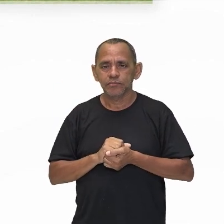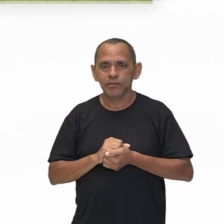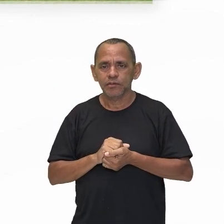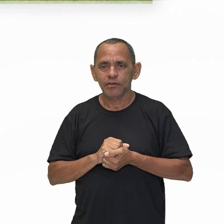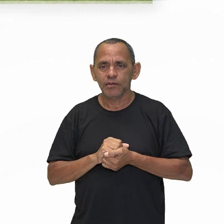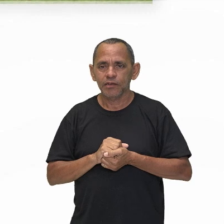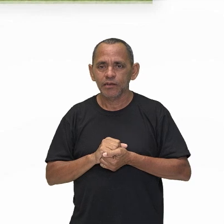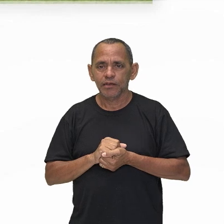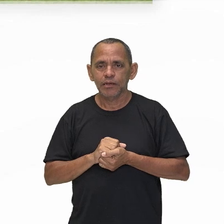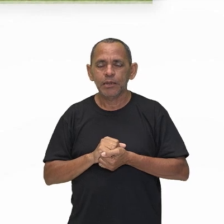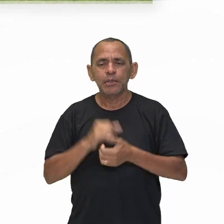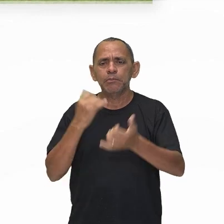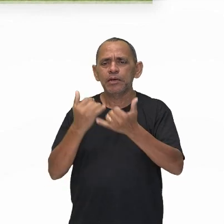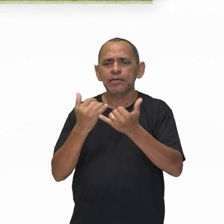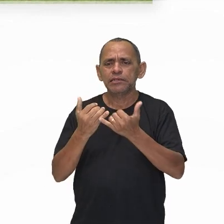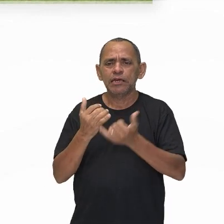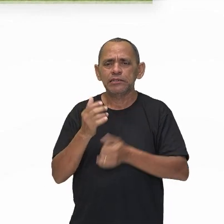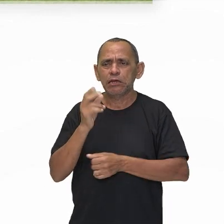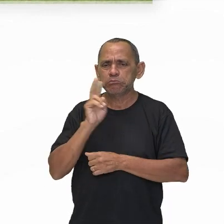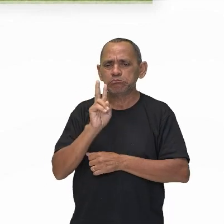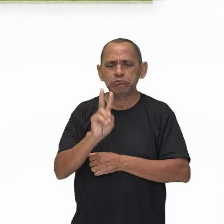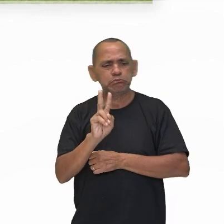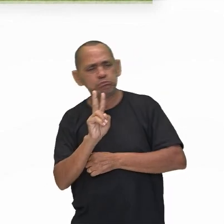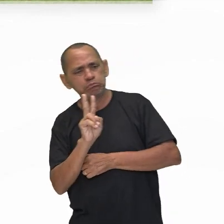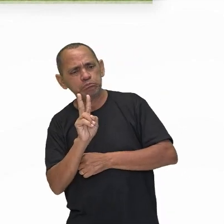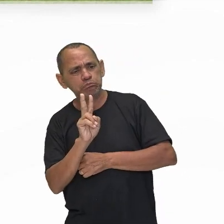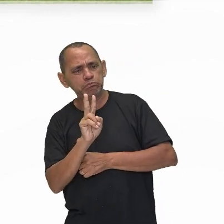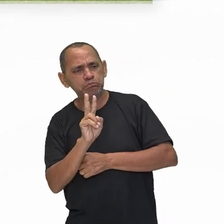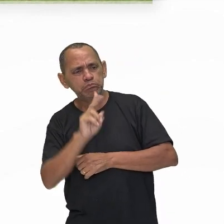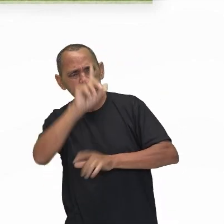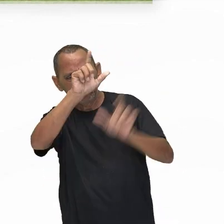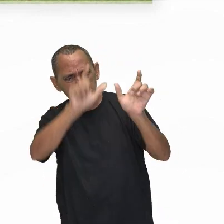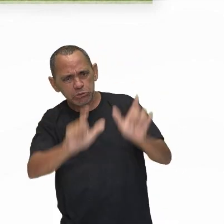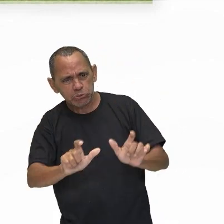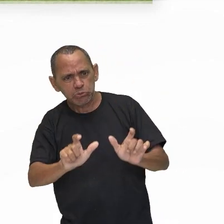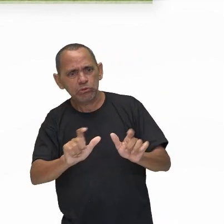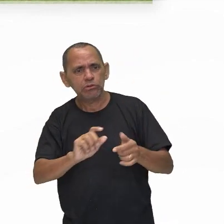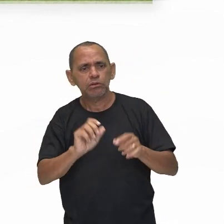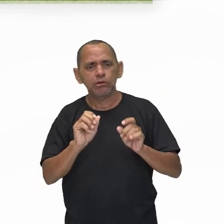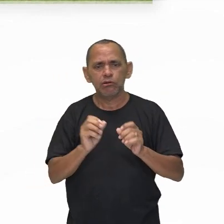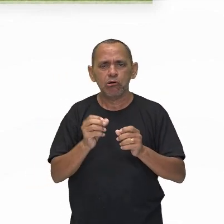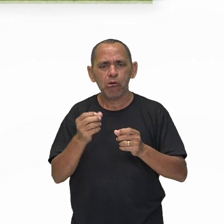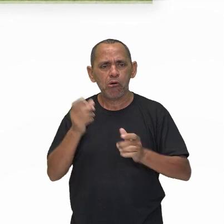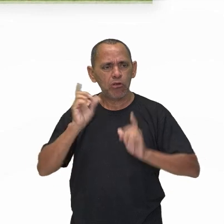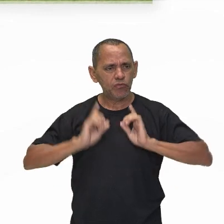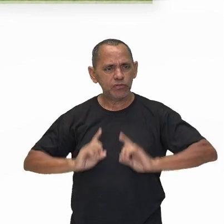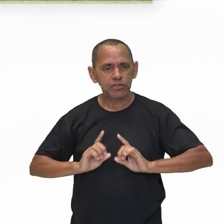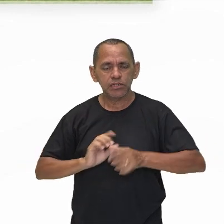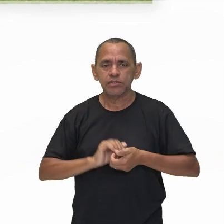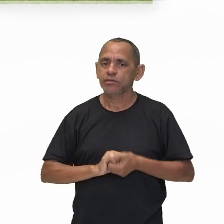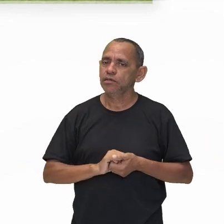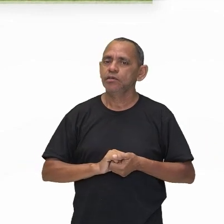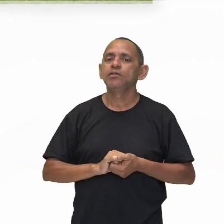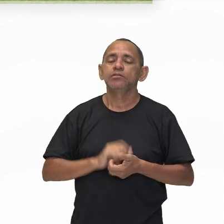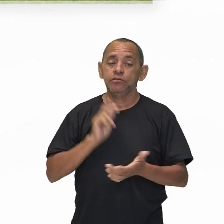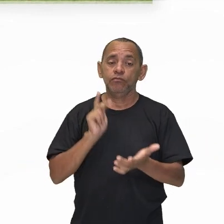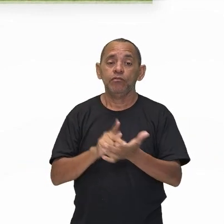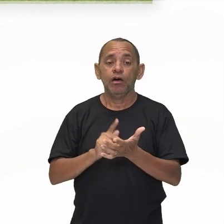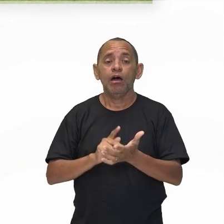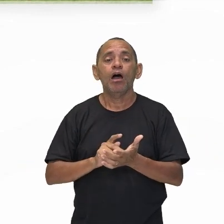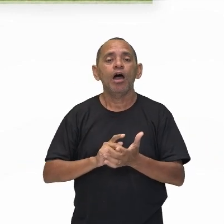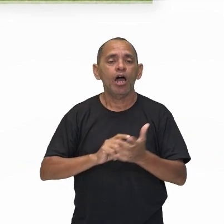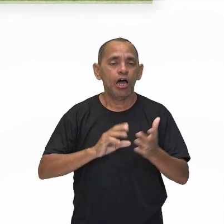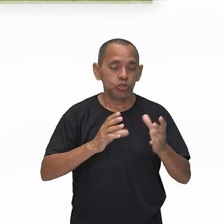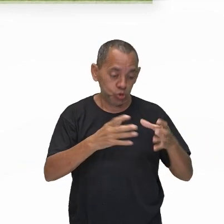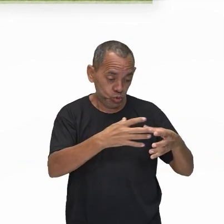ninguém com deficiência ali, mas na verdade esses daí são jogadores do futebol de 7. O que é o futebol de